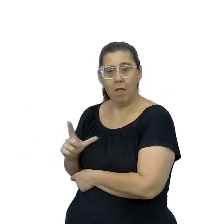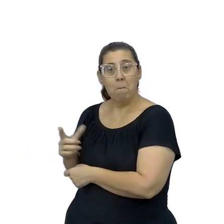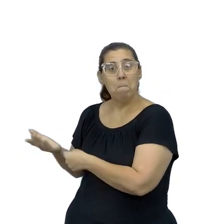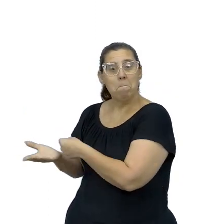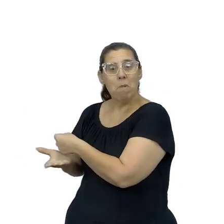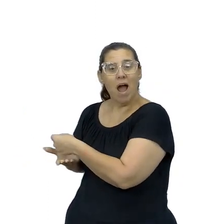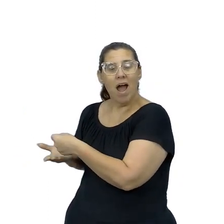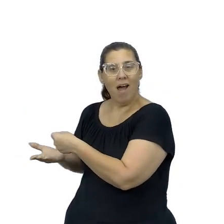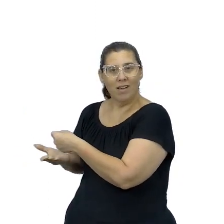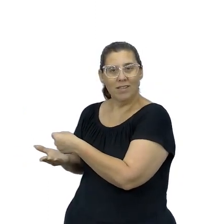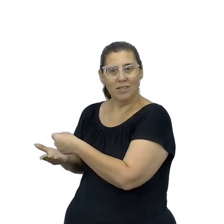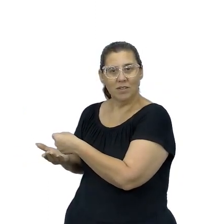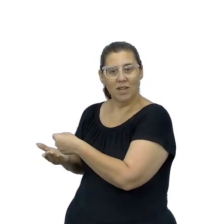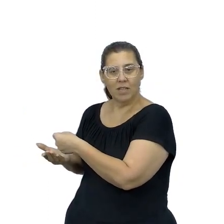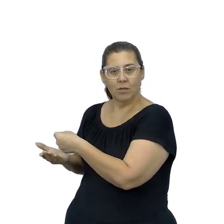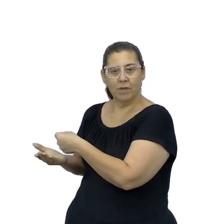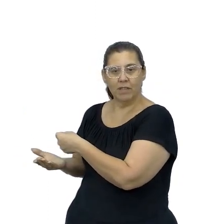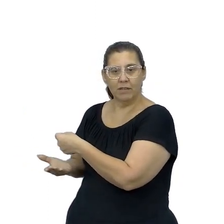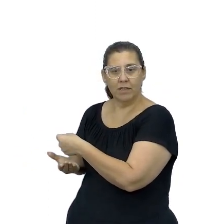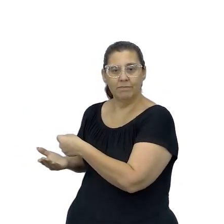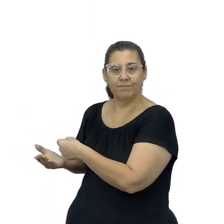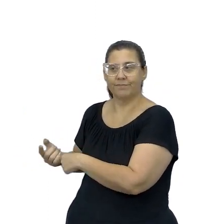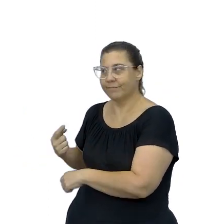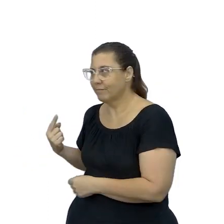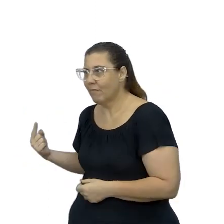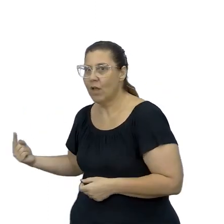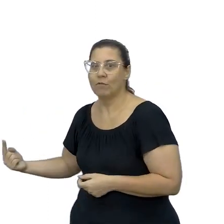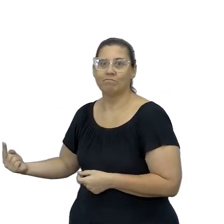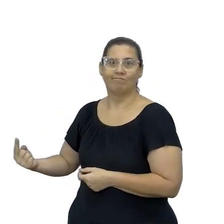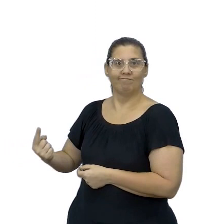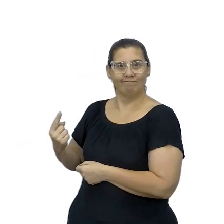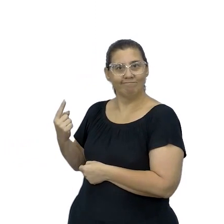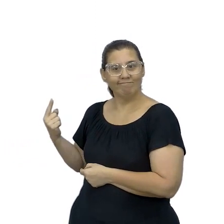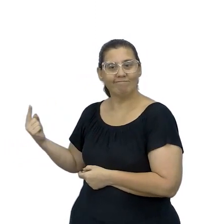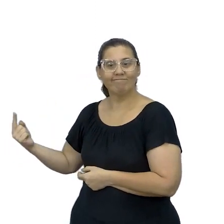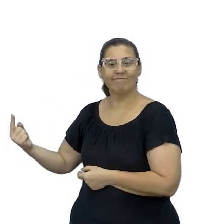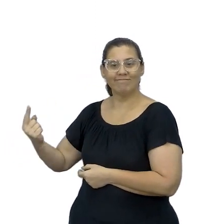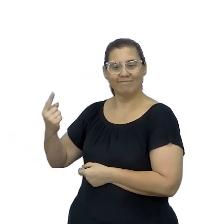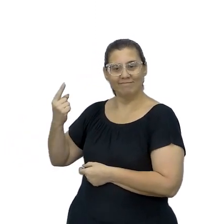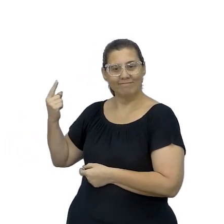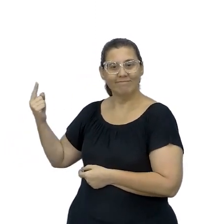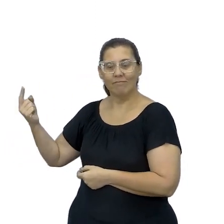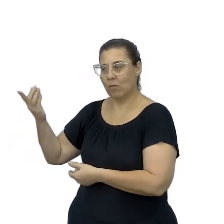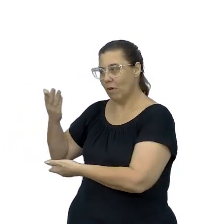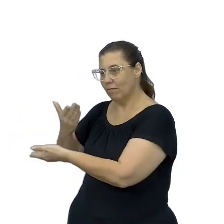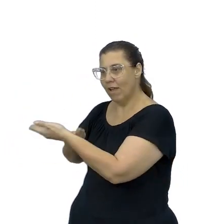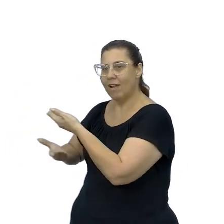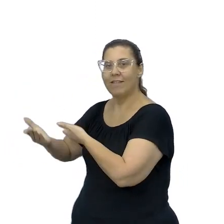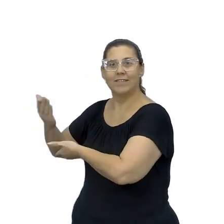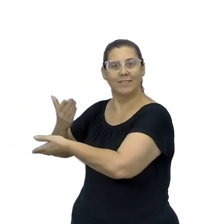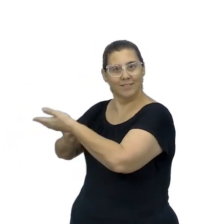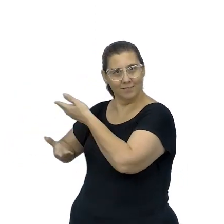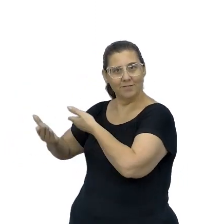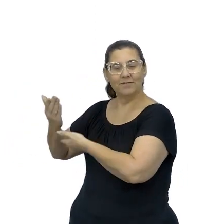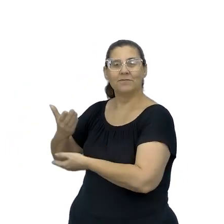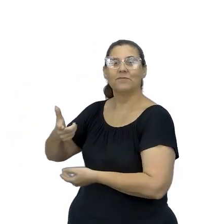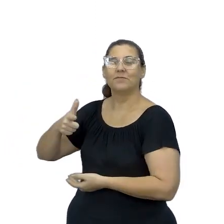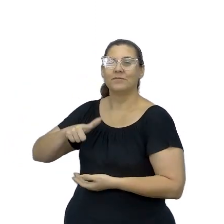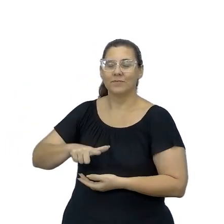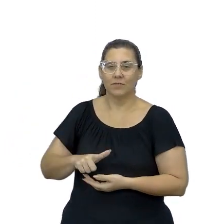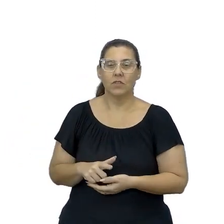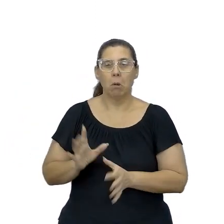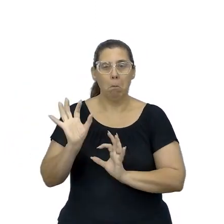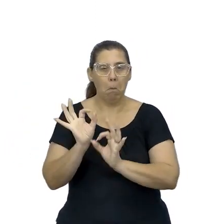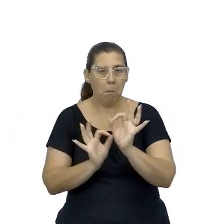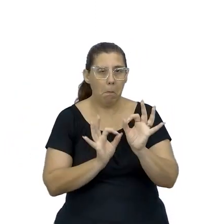básicos, conforme a gente vai retomando, né, gerando aí, interagindo novamente com essas mesmas temáticas, a gente